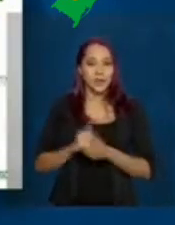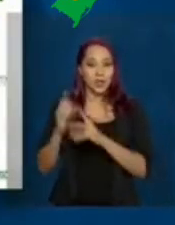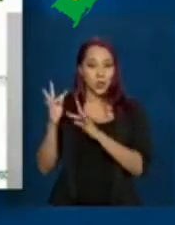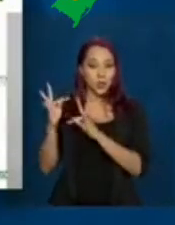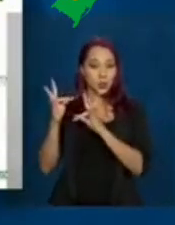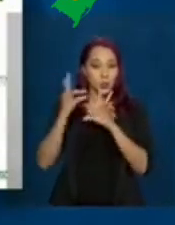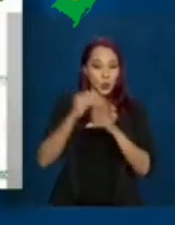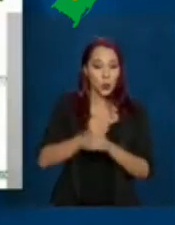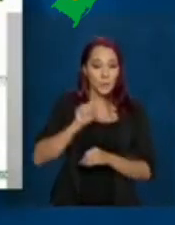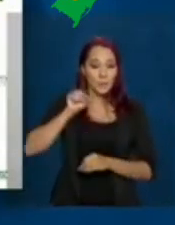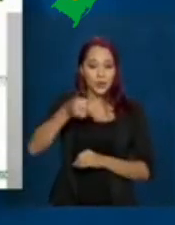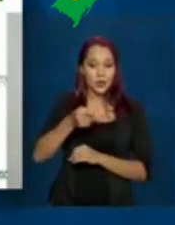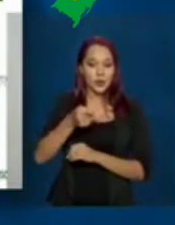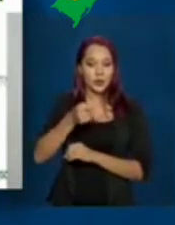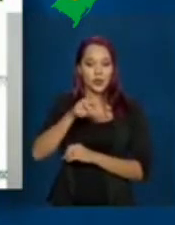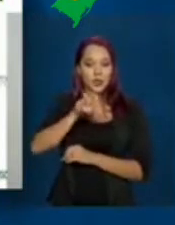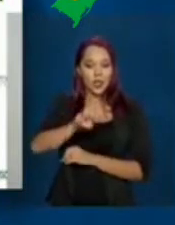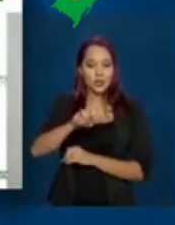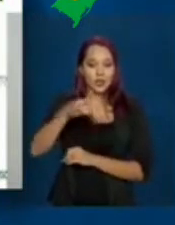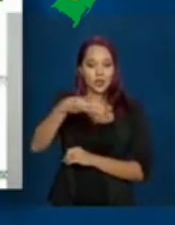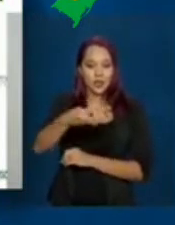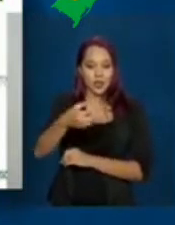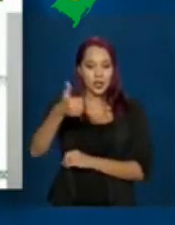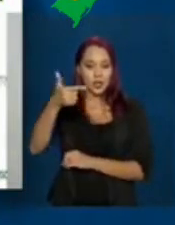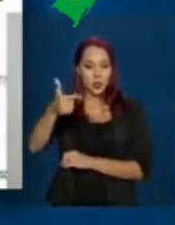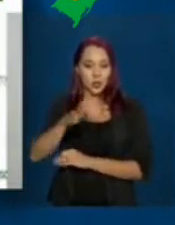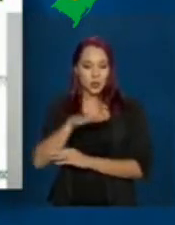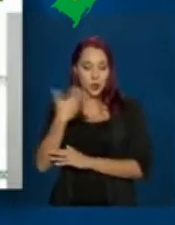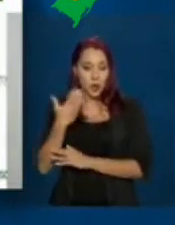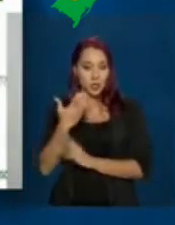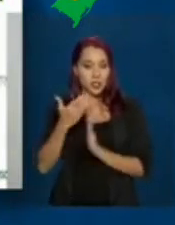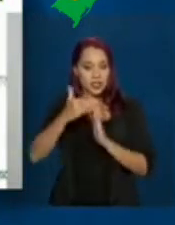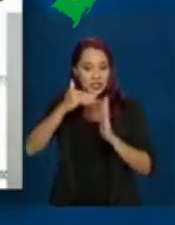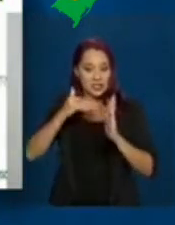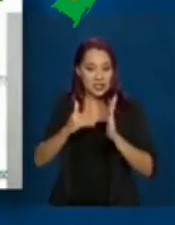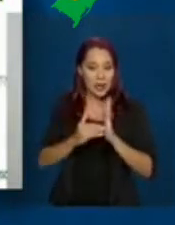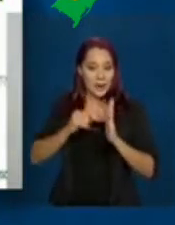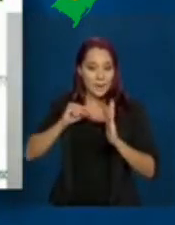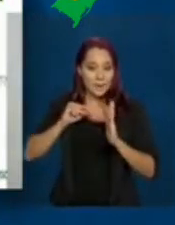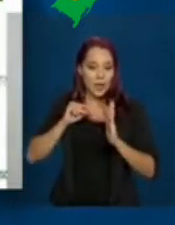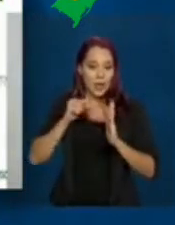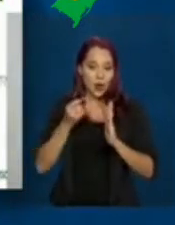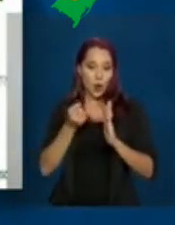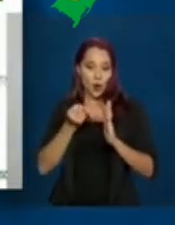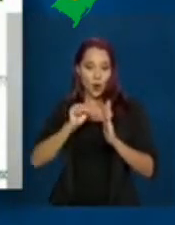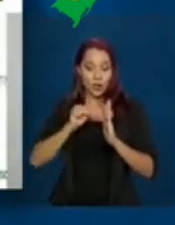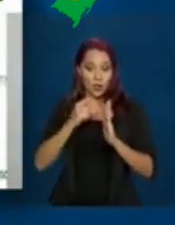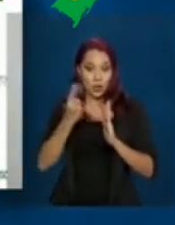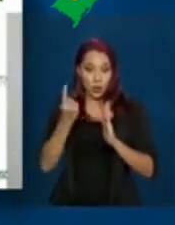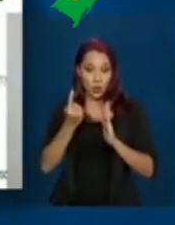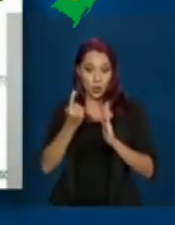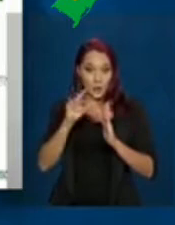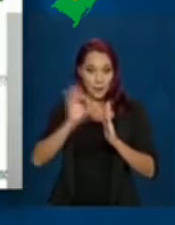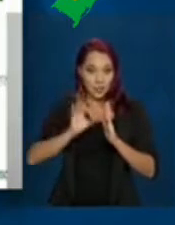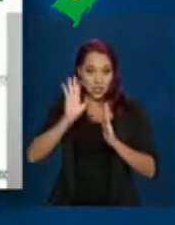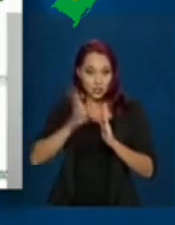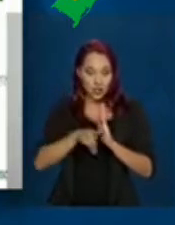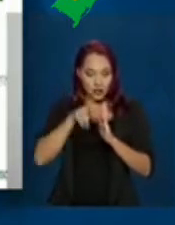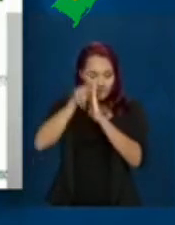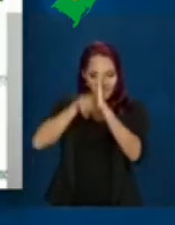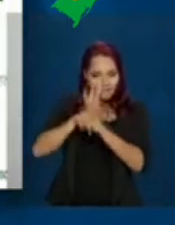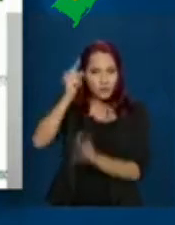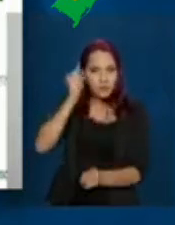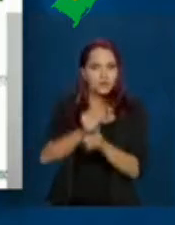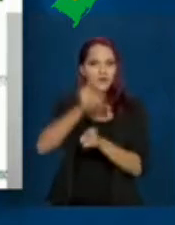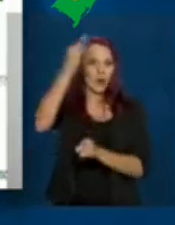os 1.532 óbitos, 81% deles já estão encerrados, ou seja, já estão com